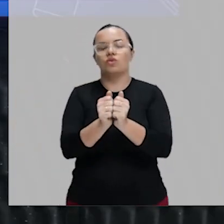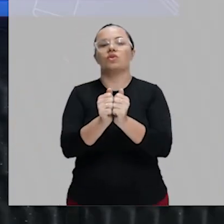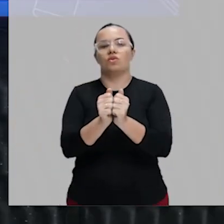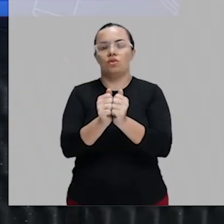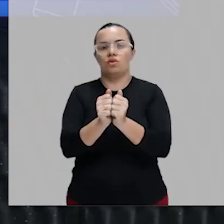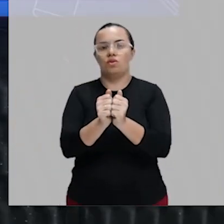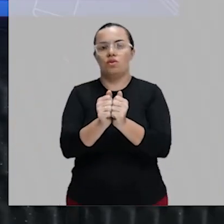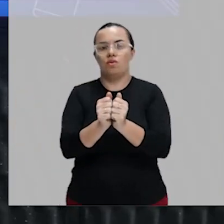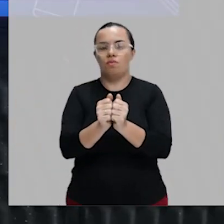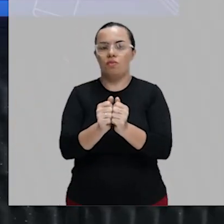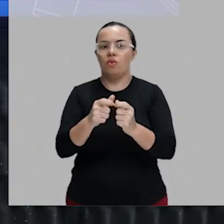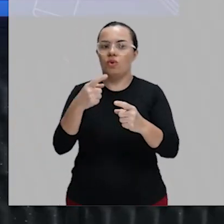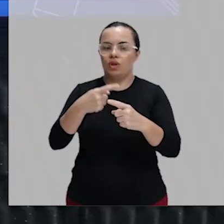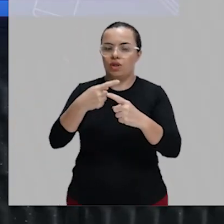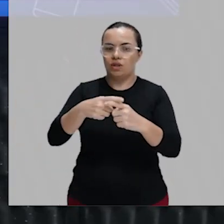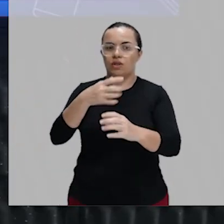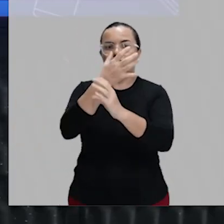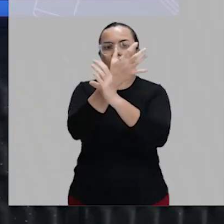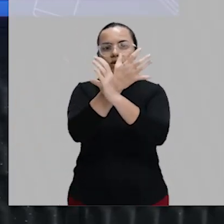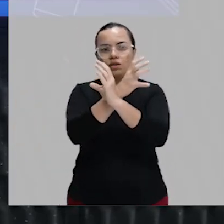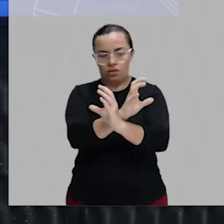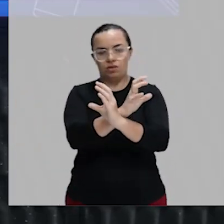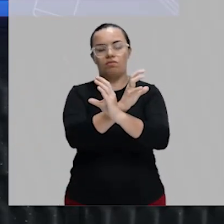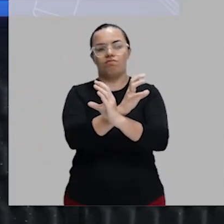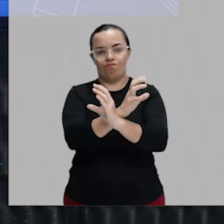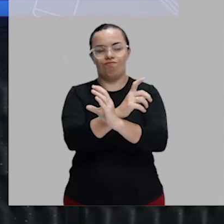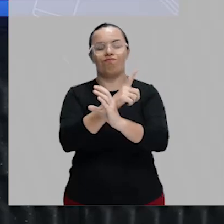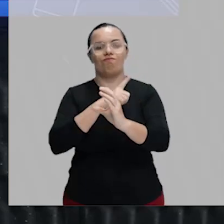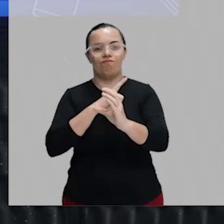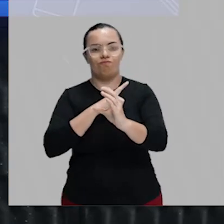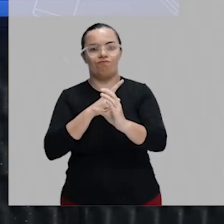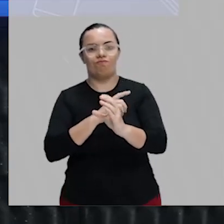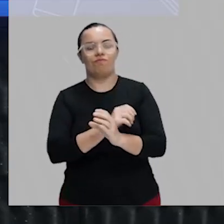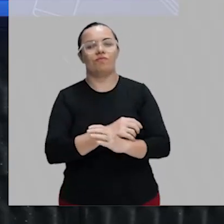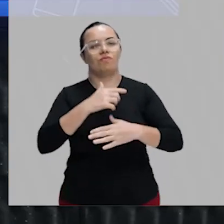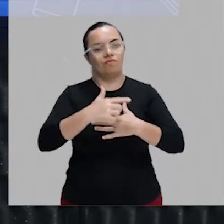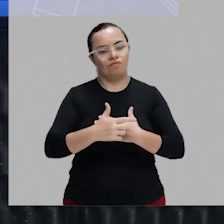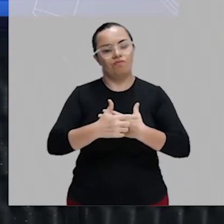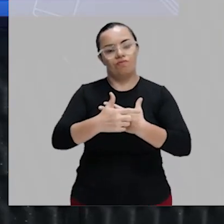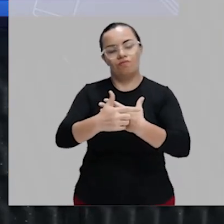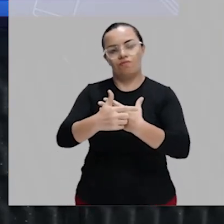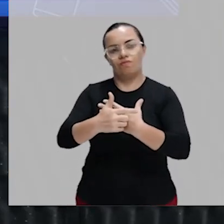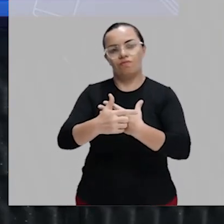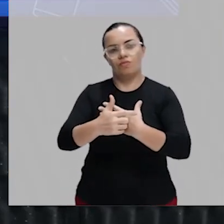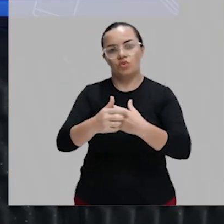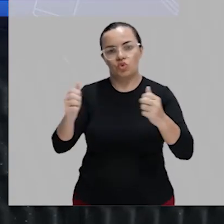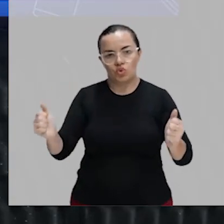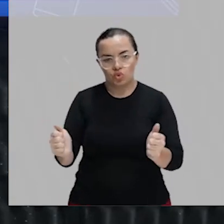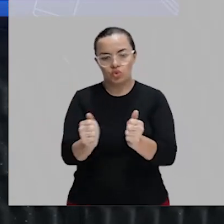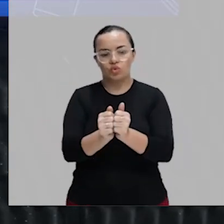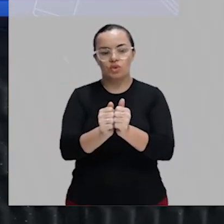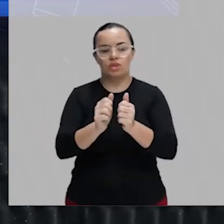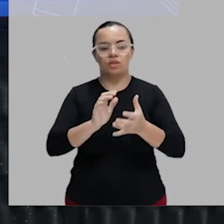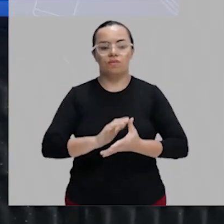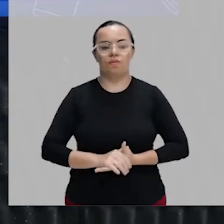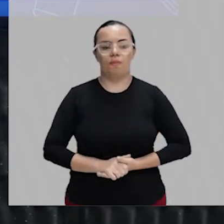ele vai promover a formação de estruturas que fazem com que elas fiquem grudadas, aderidas,